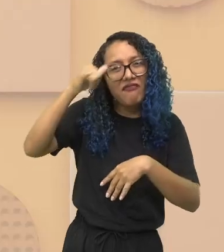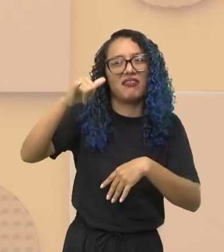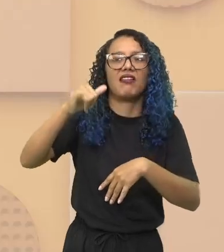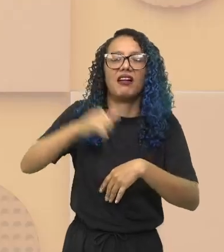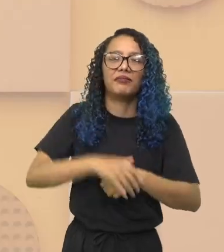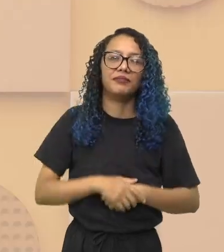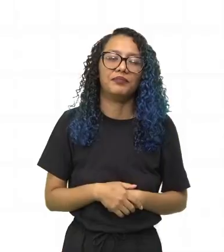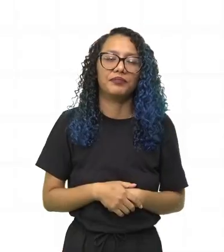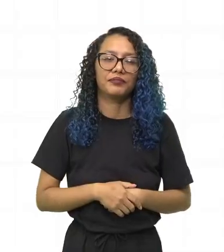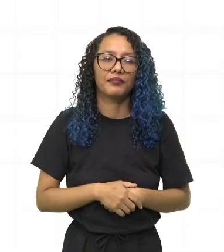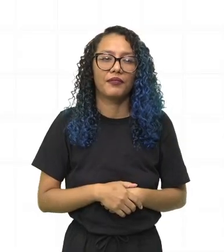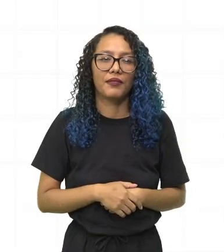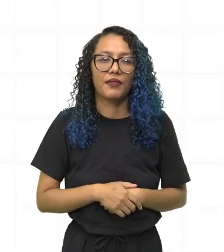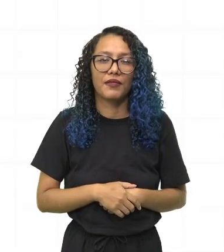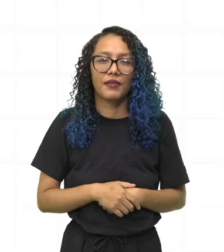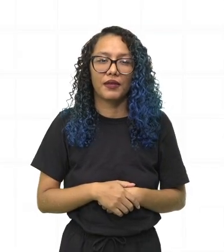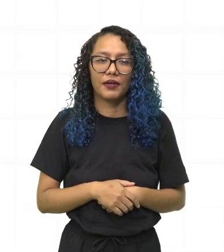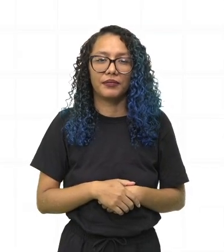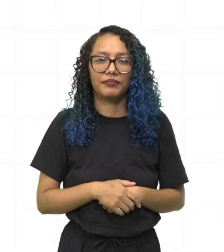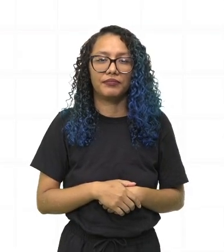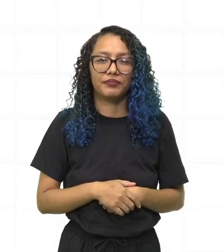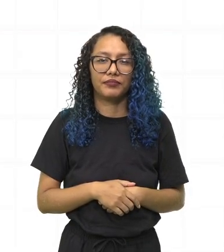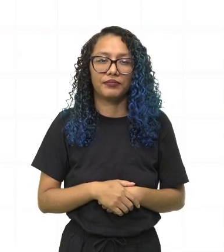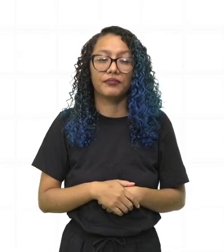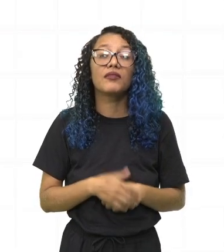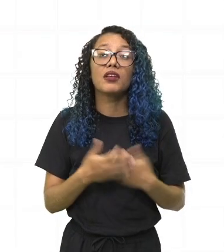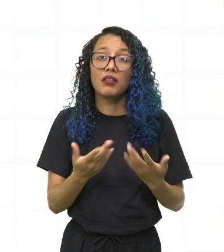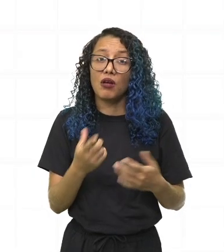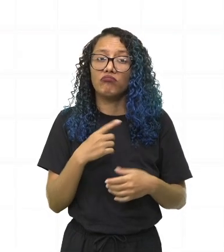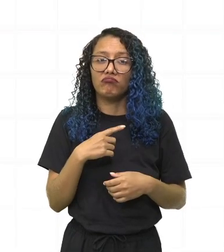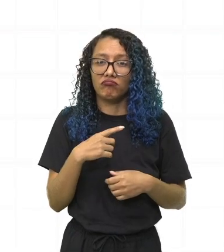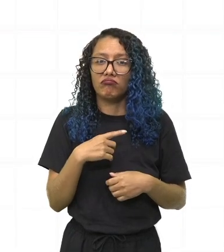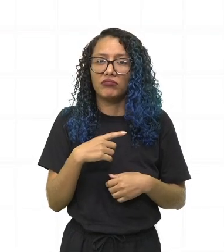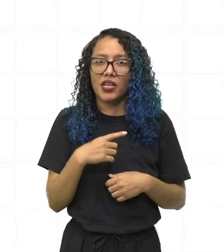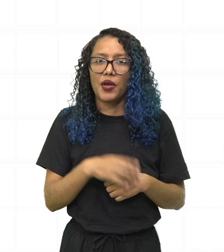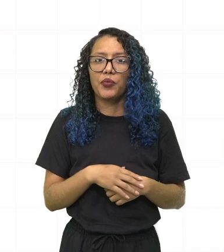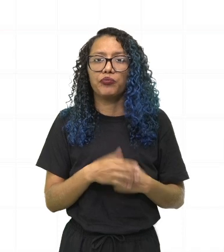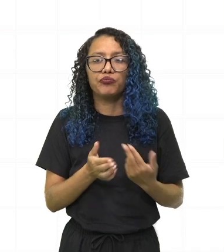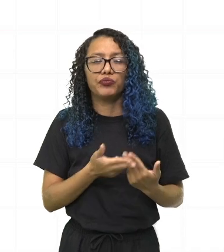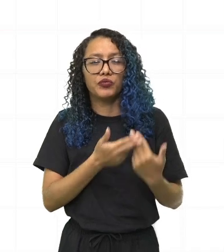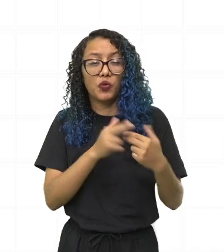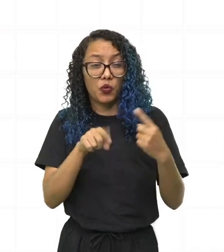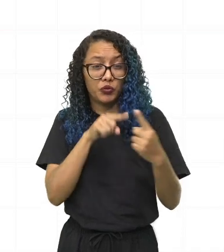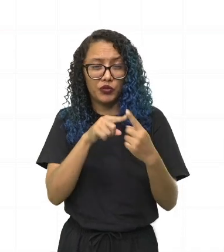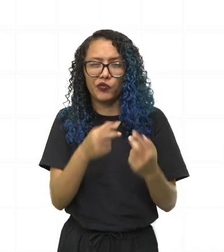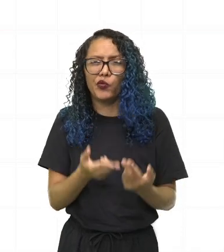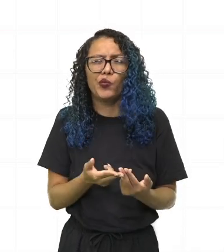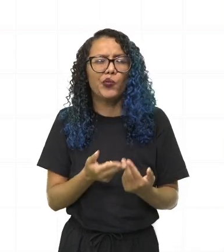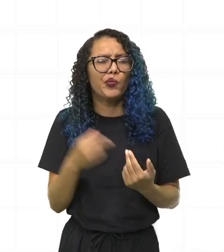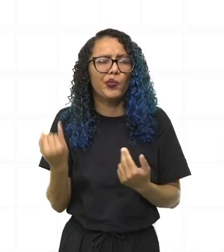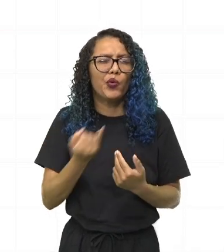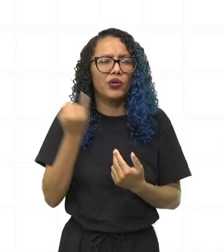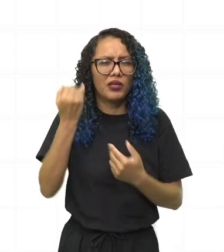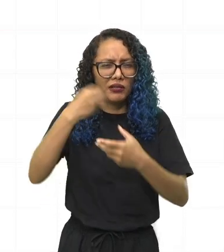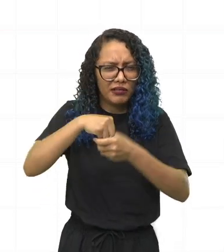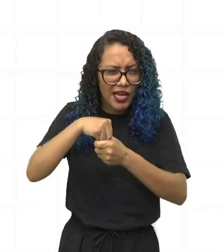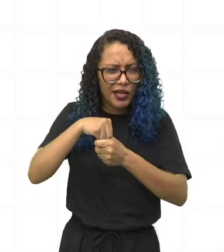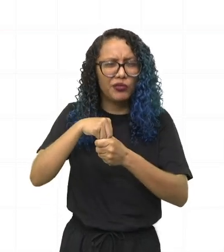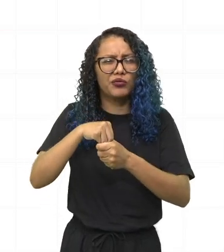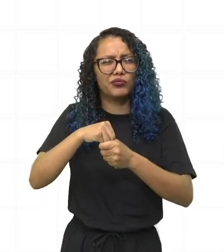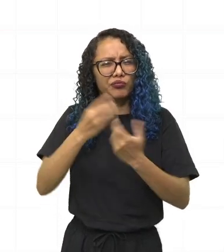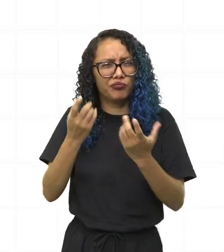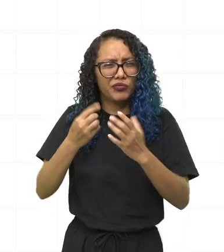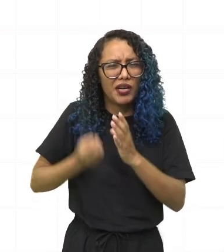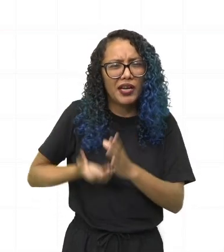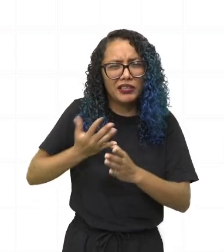energia hidrelétrica, ela desempenha um papel importante na matriz energética global. E aí a gente vai